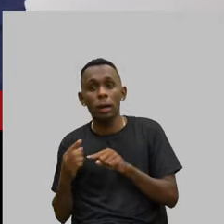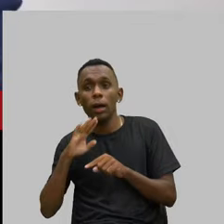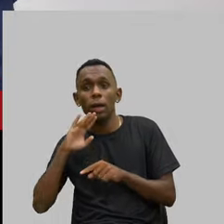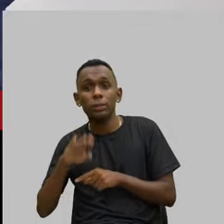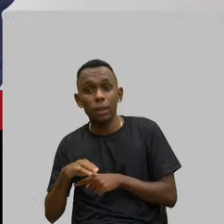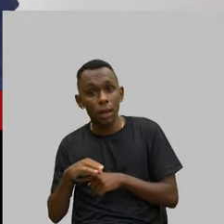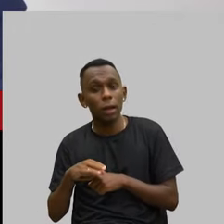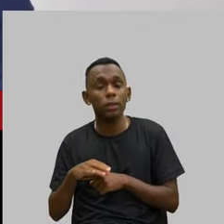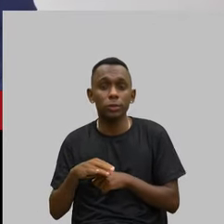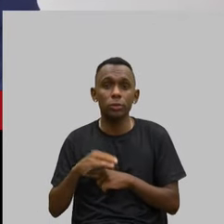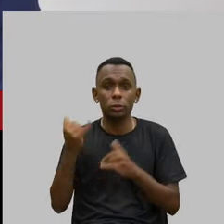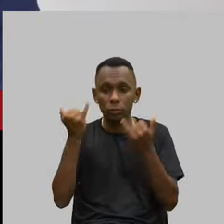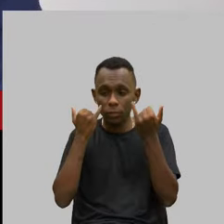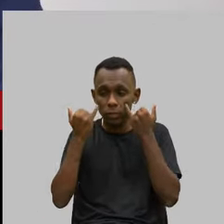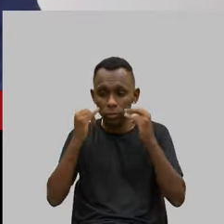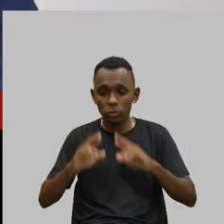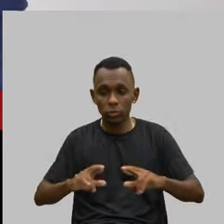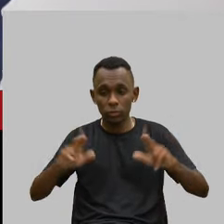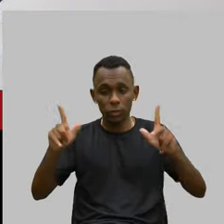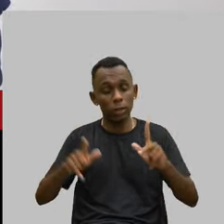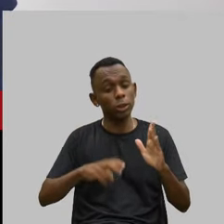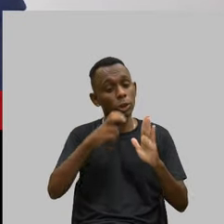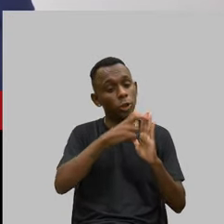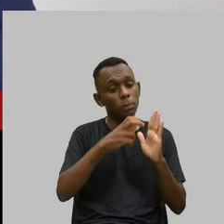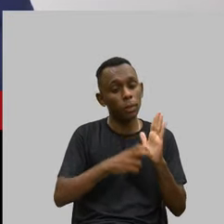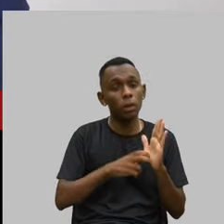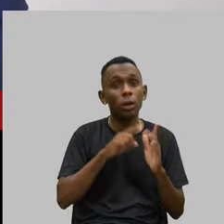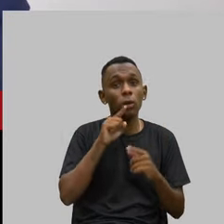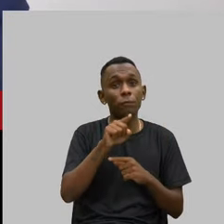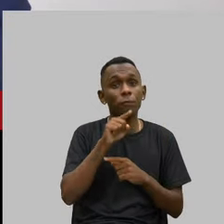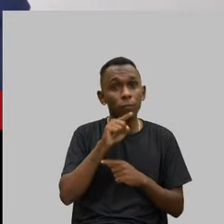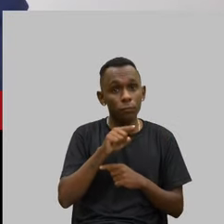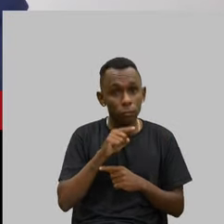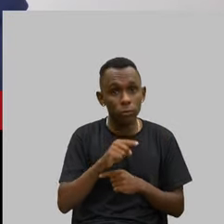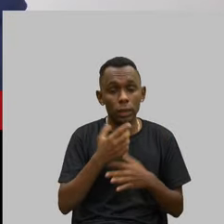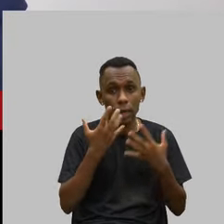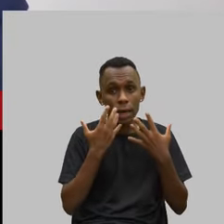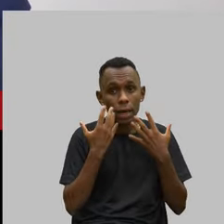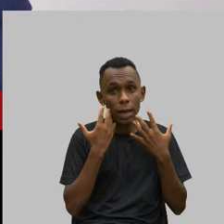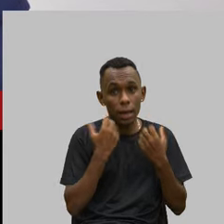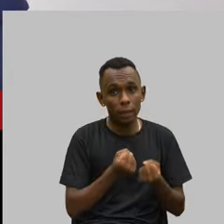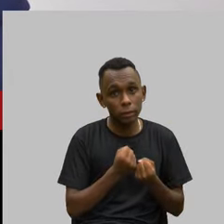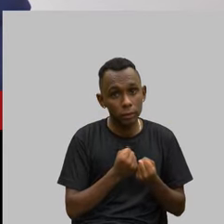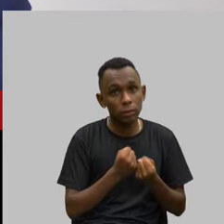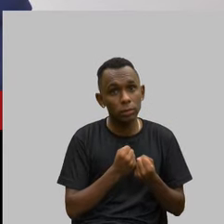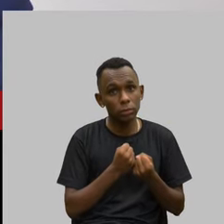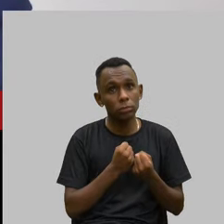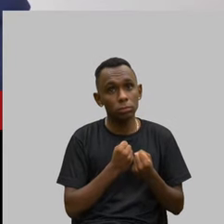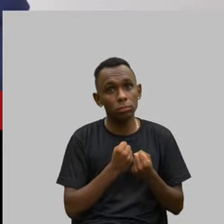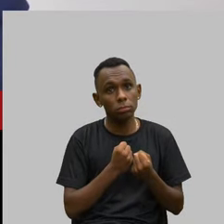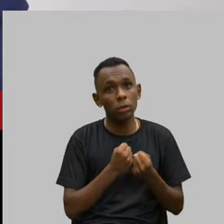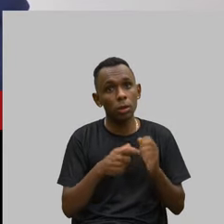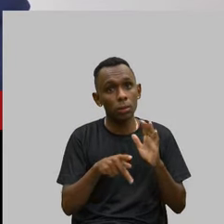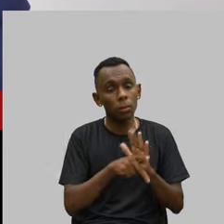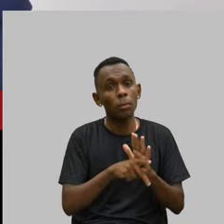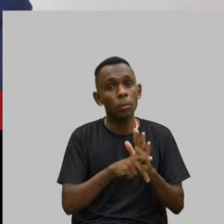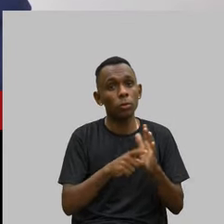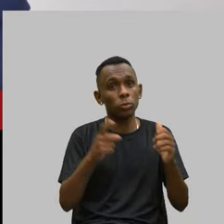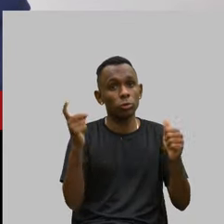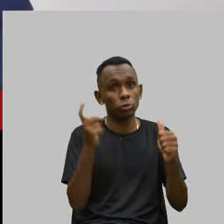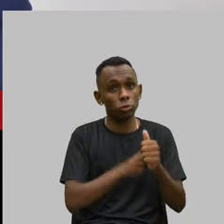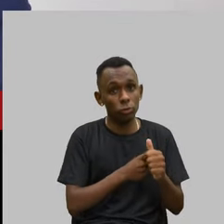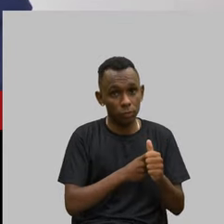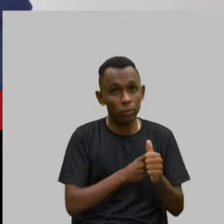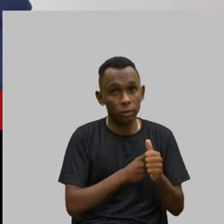notícia pela manhã é que vossa senhoria teria aceitado o audito da dívida onde